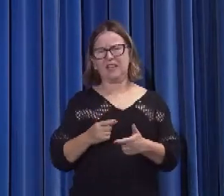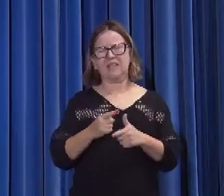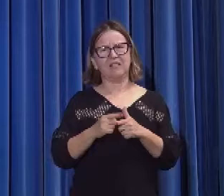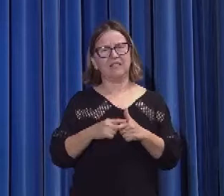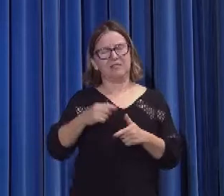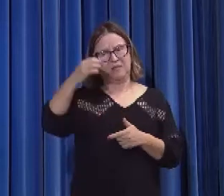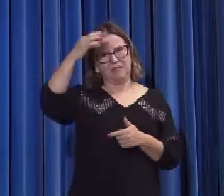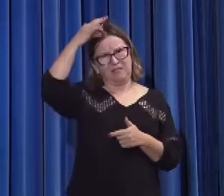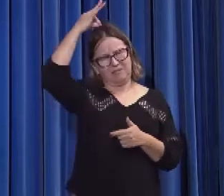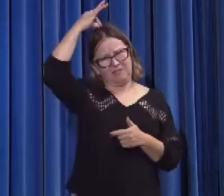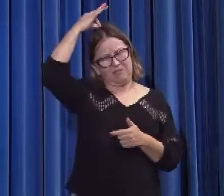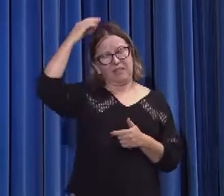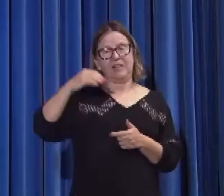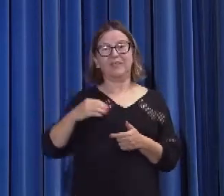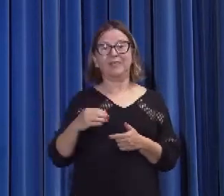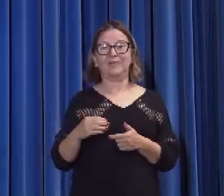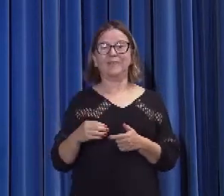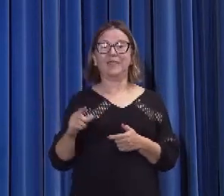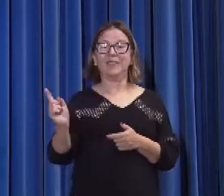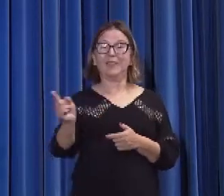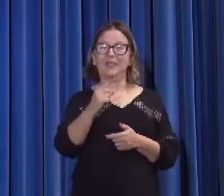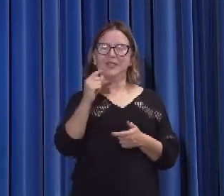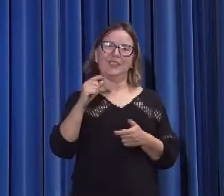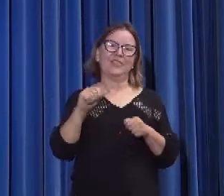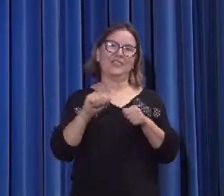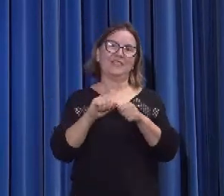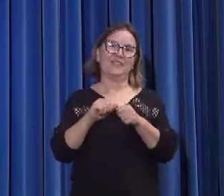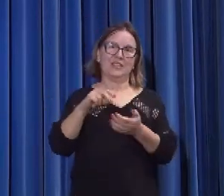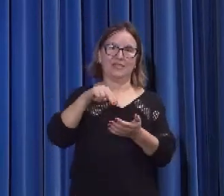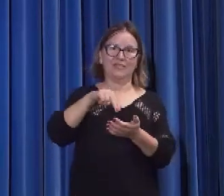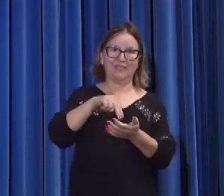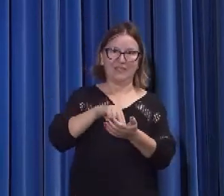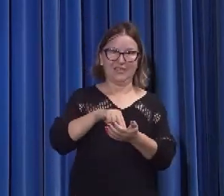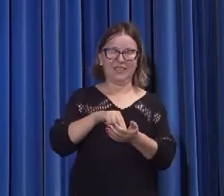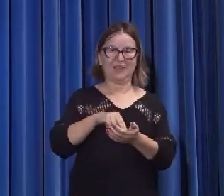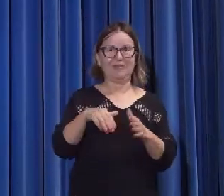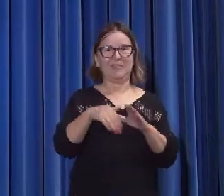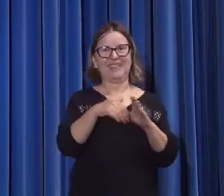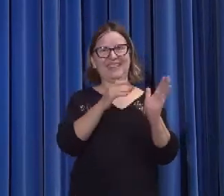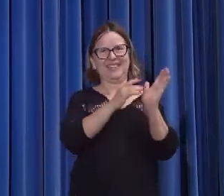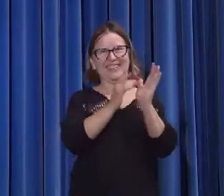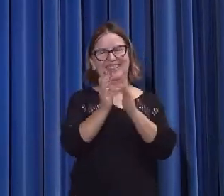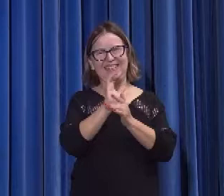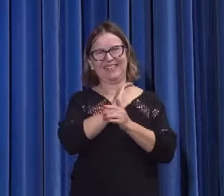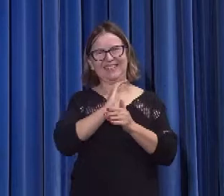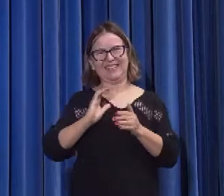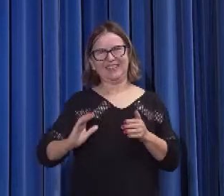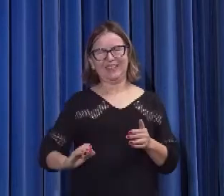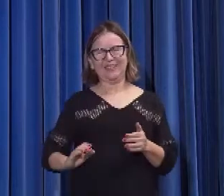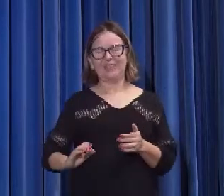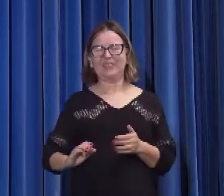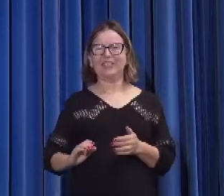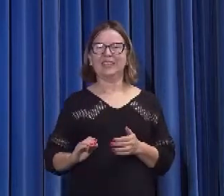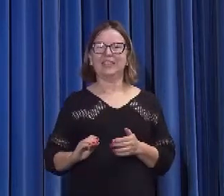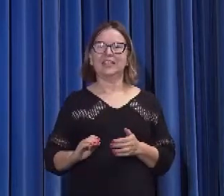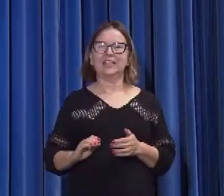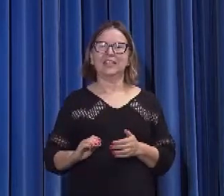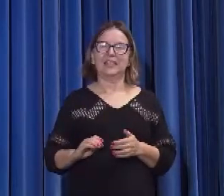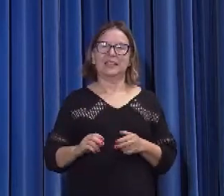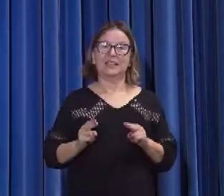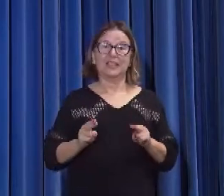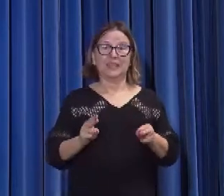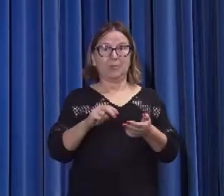Jesus, fortalecendo a nossa fé nele. E nos preserva nos momentos de tribulação, sofrimento e